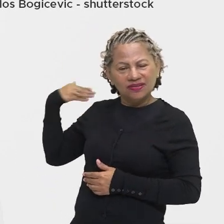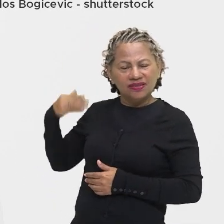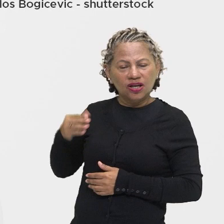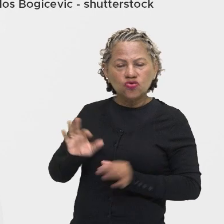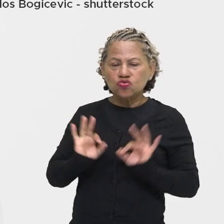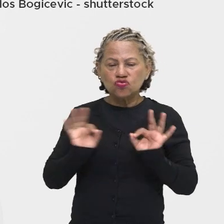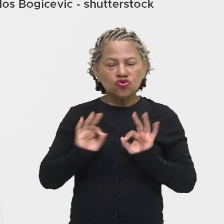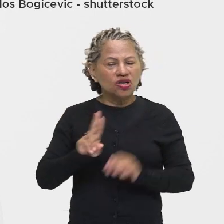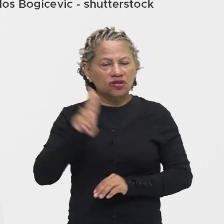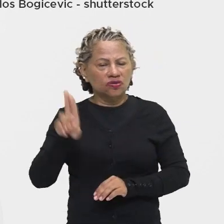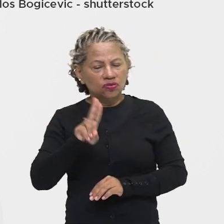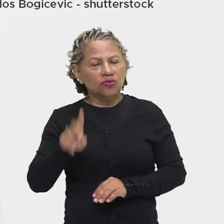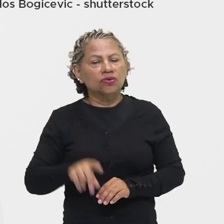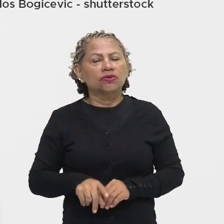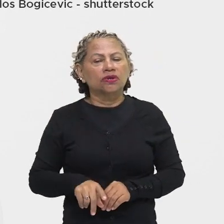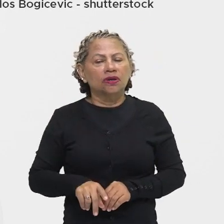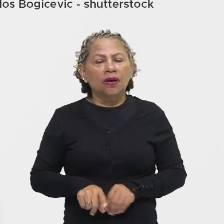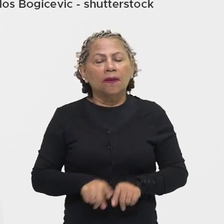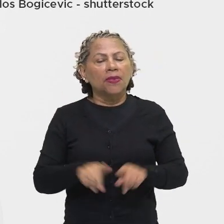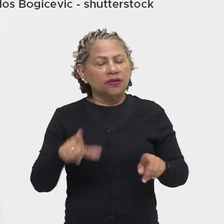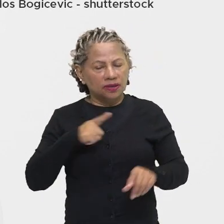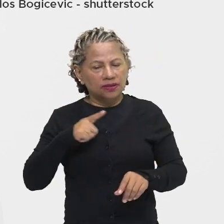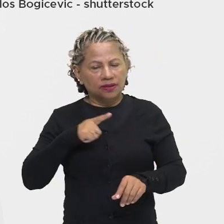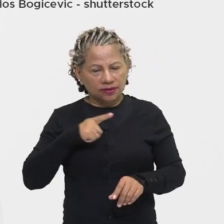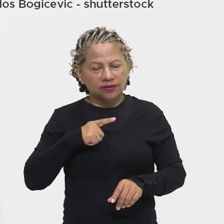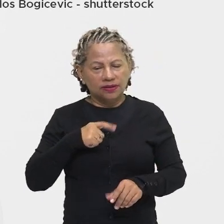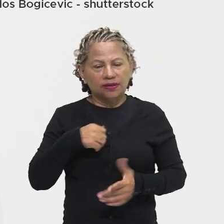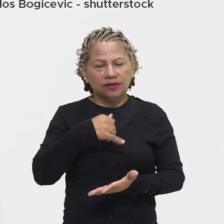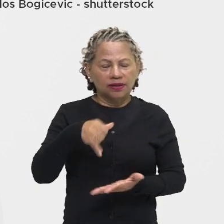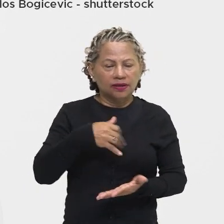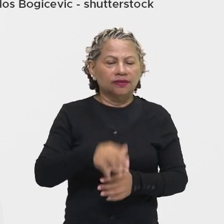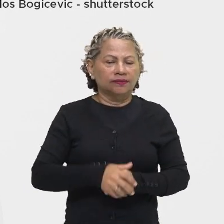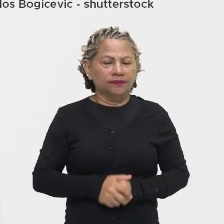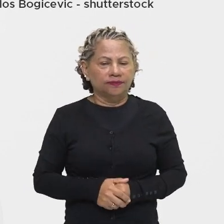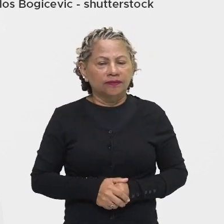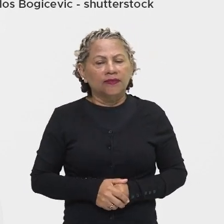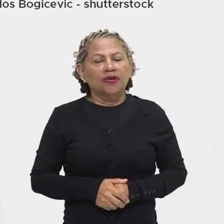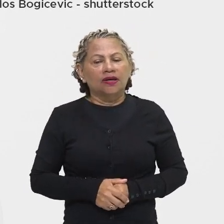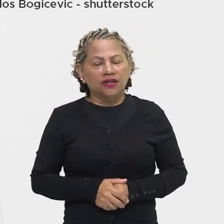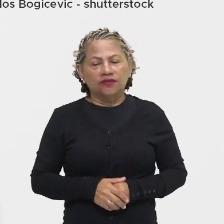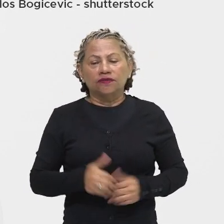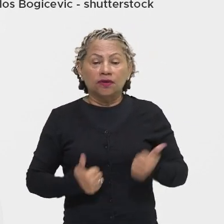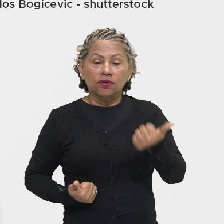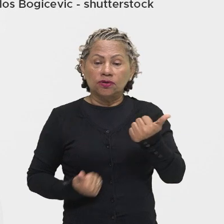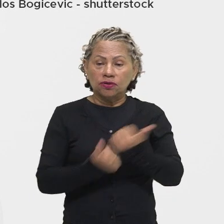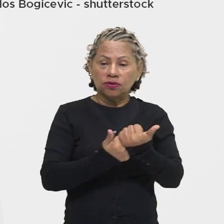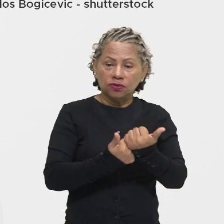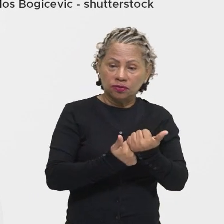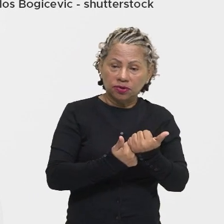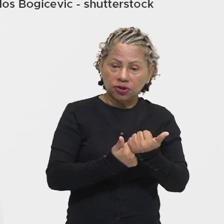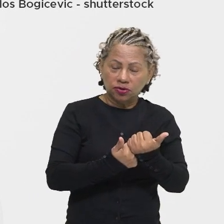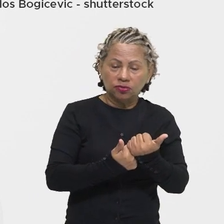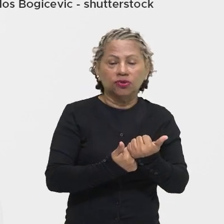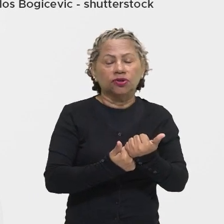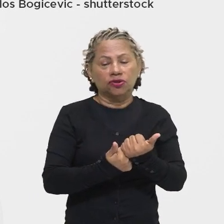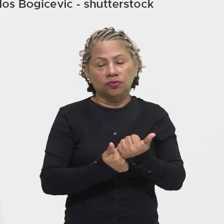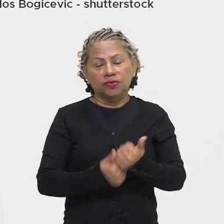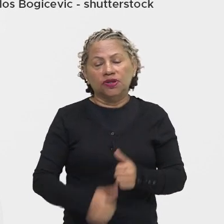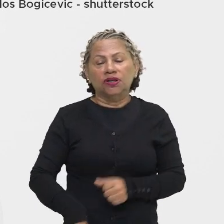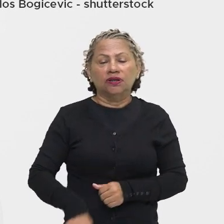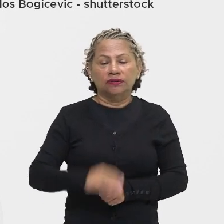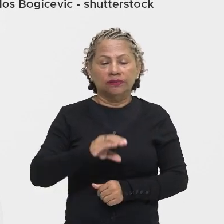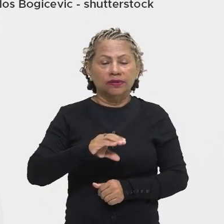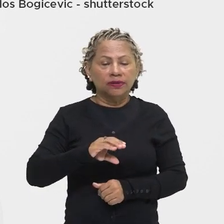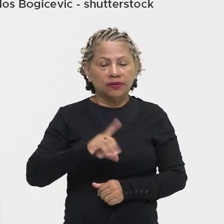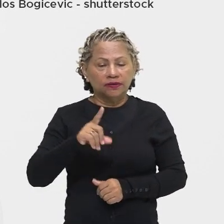ainda existe, tá bom? Ele foi substituído também pelo DVD, né? Que é uma mídia que tem uma capacidade